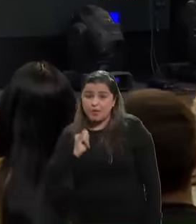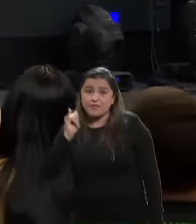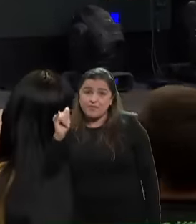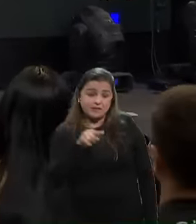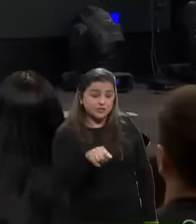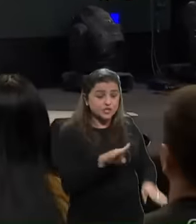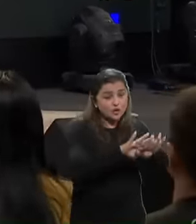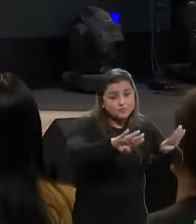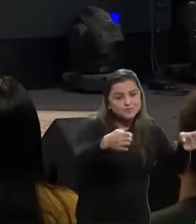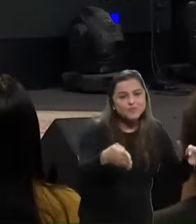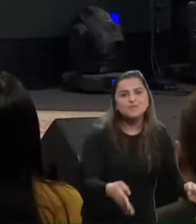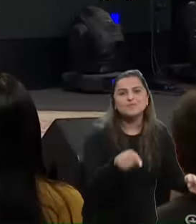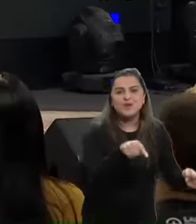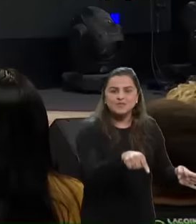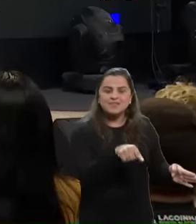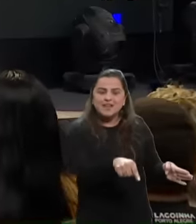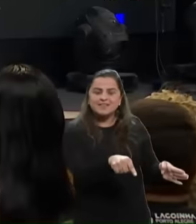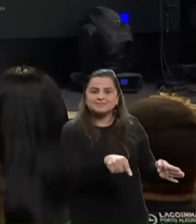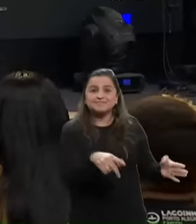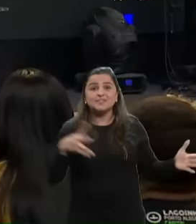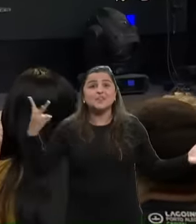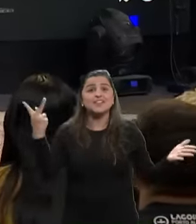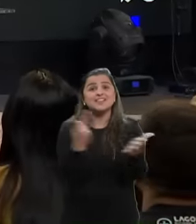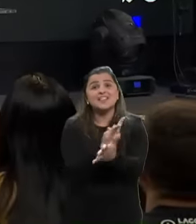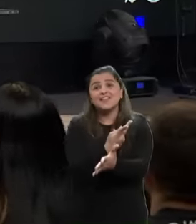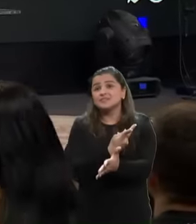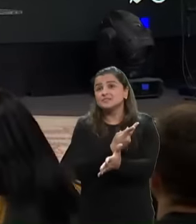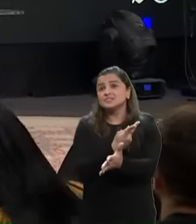Estava o altar. Quando de repente,